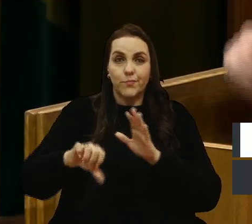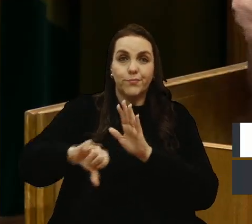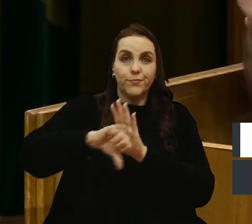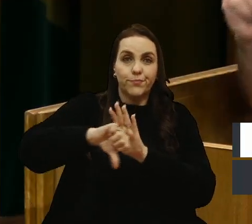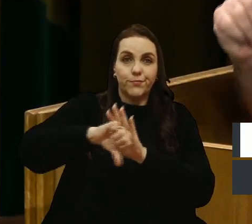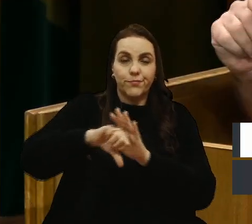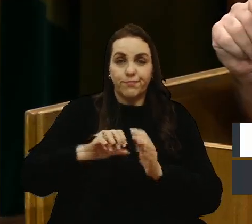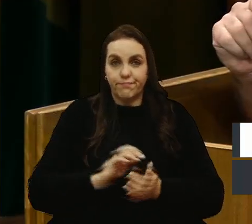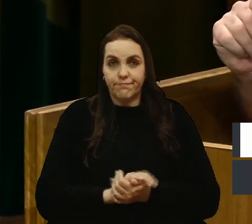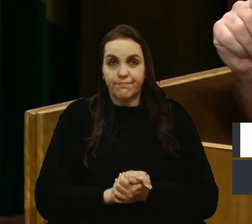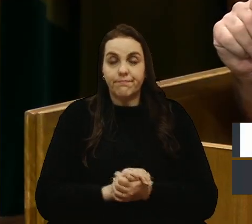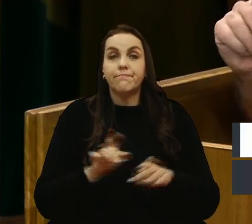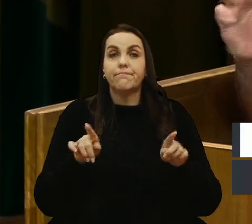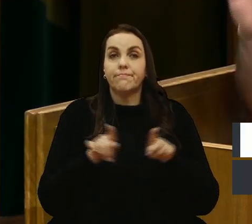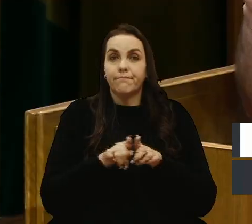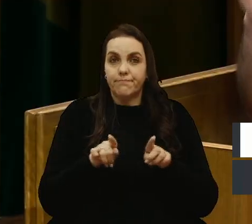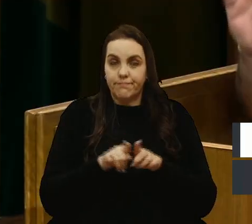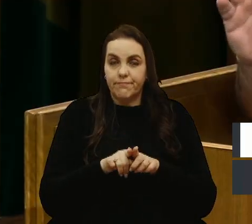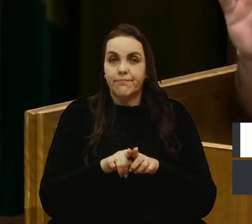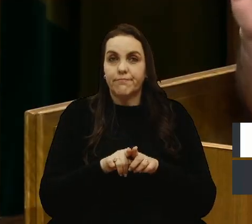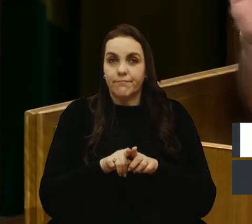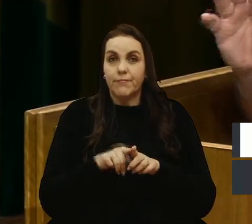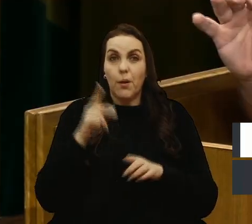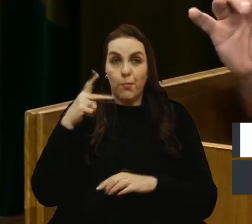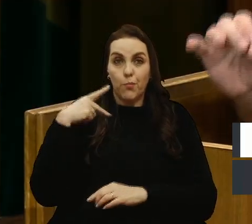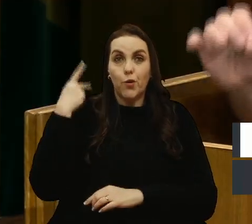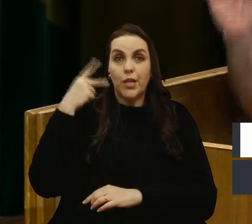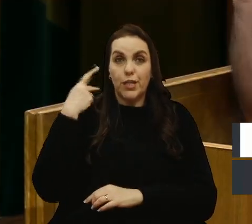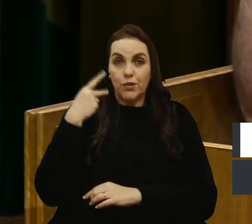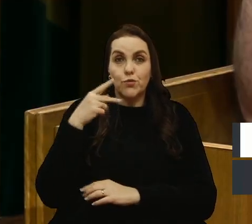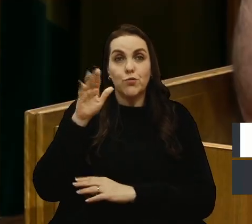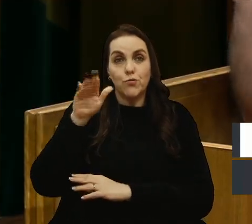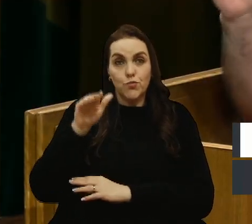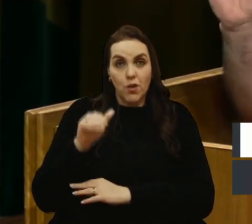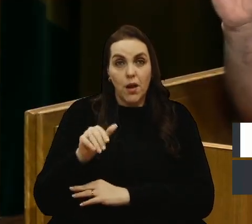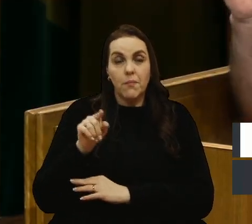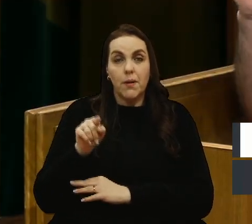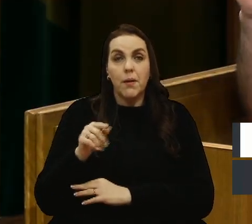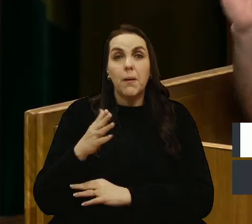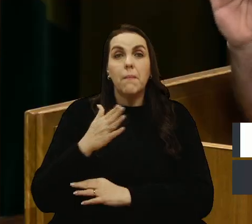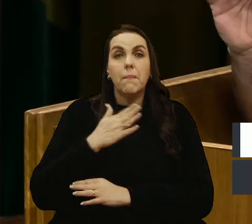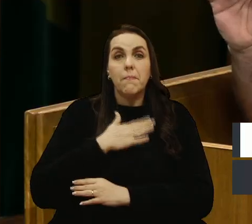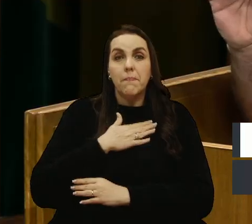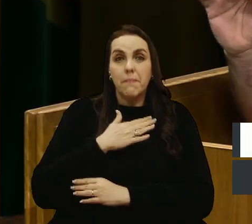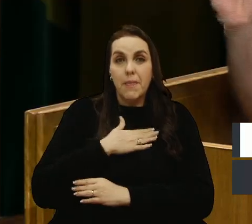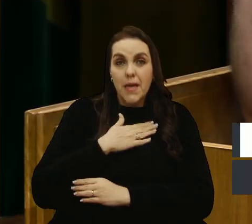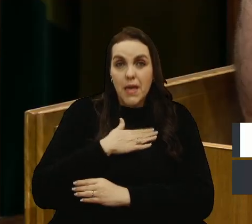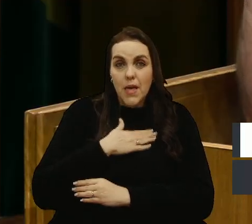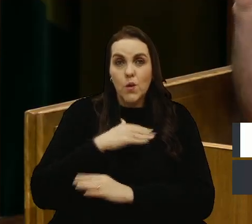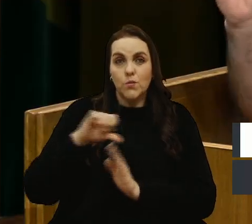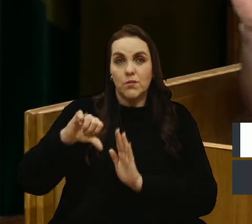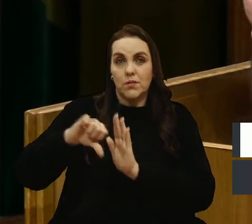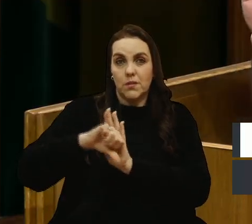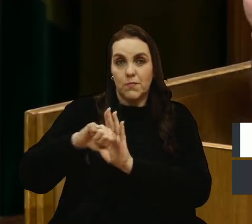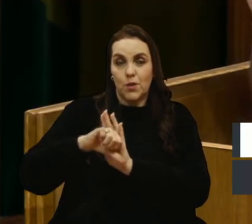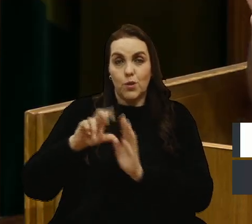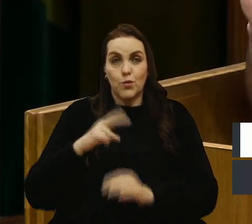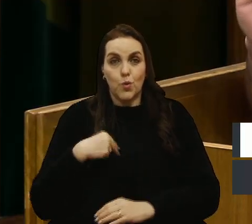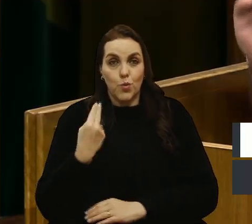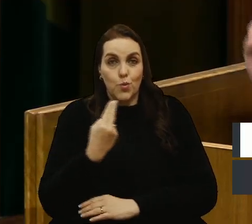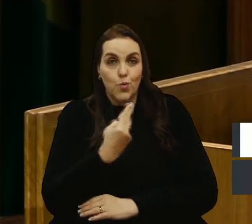criminosas, inclusive políticos chamando de meus criminosos,